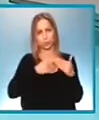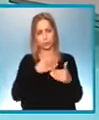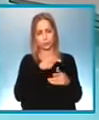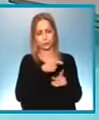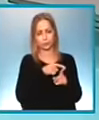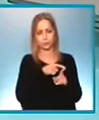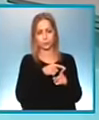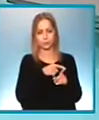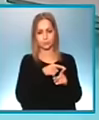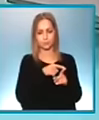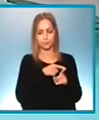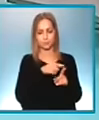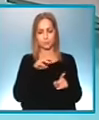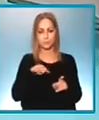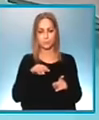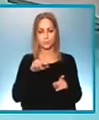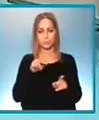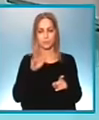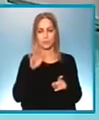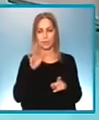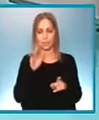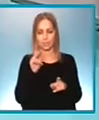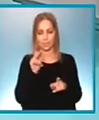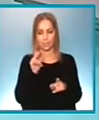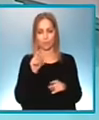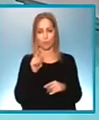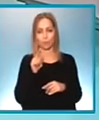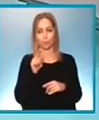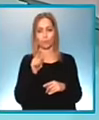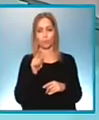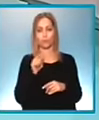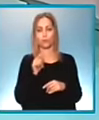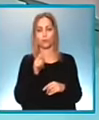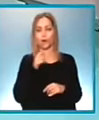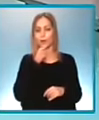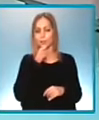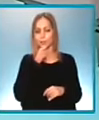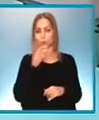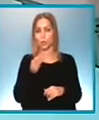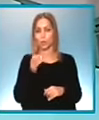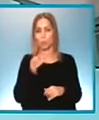depois a Maia acaba por se tornar uma grande estrela da canção pop na Bósnia. E